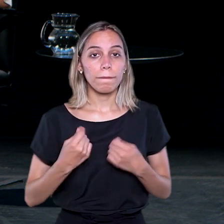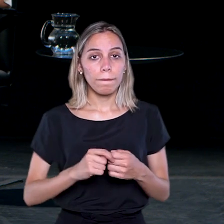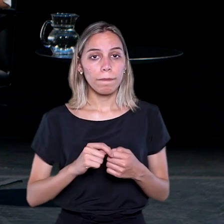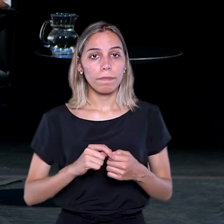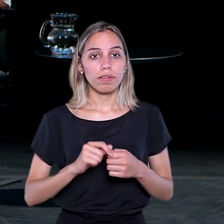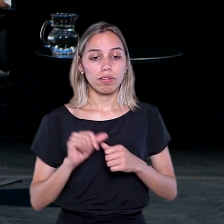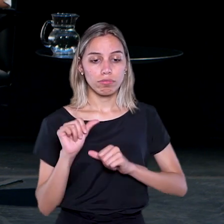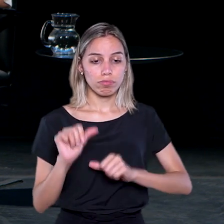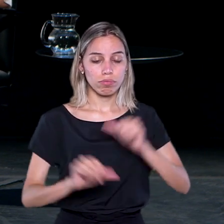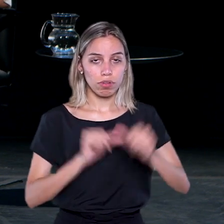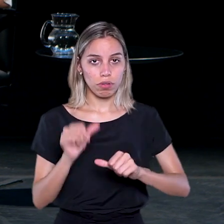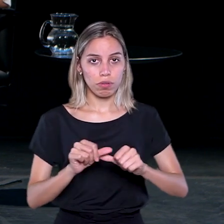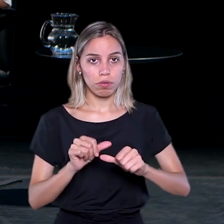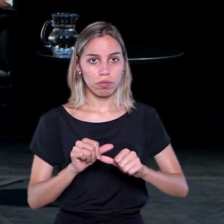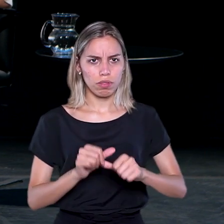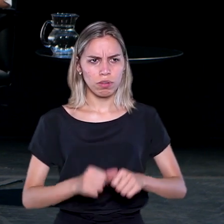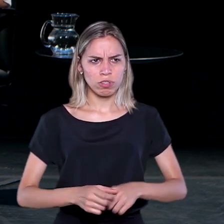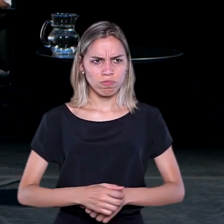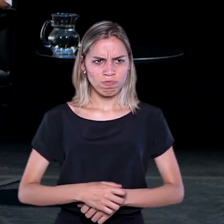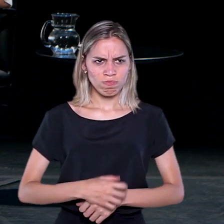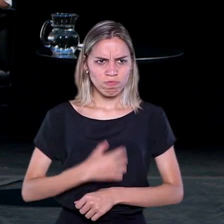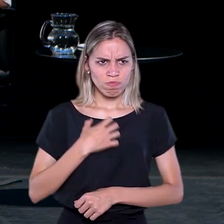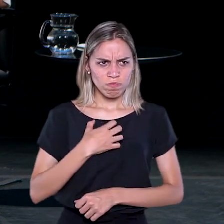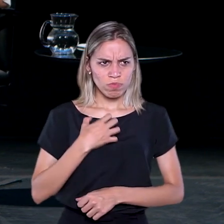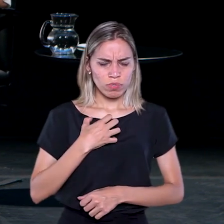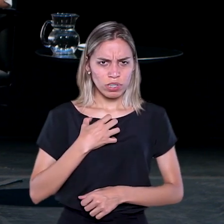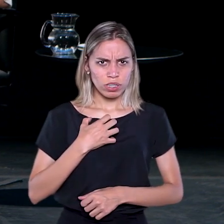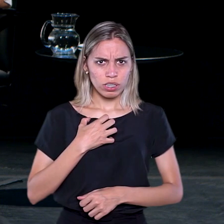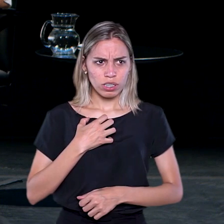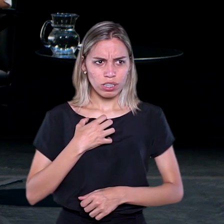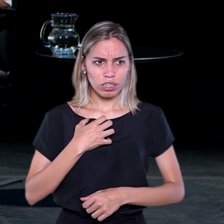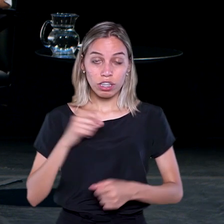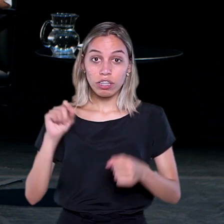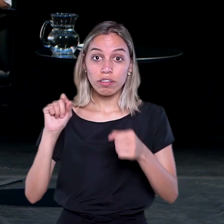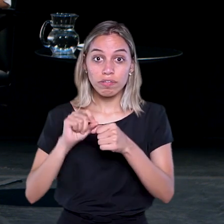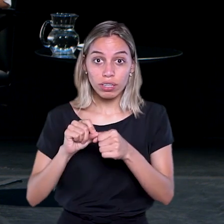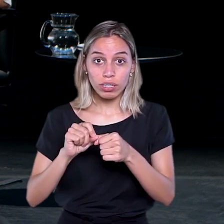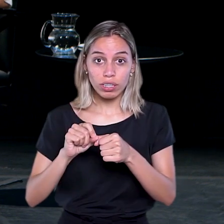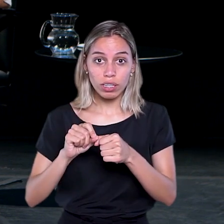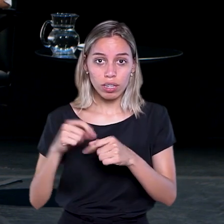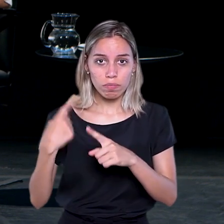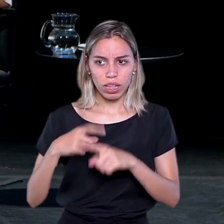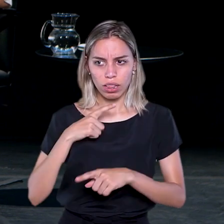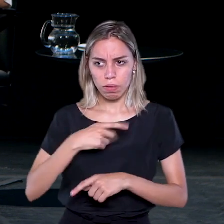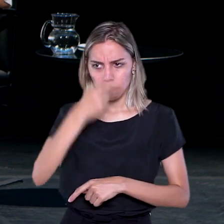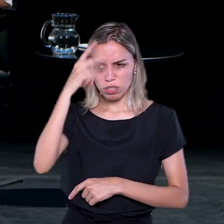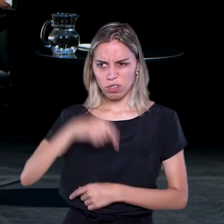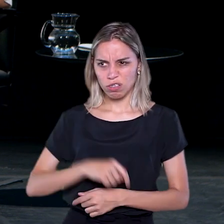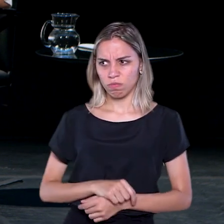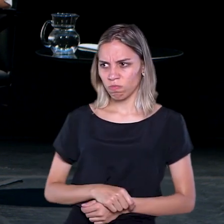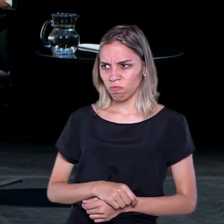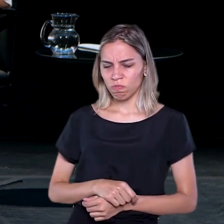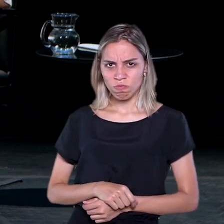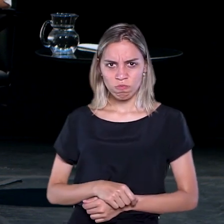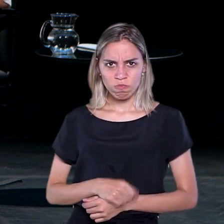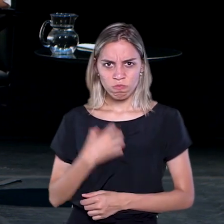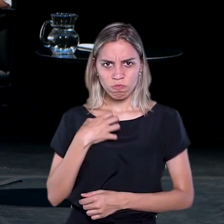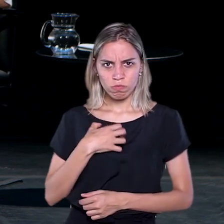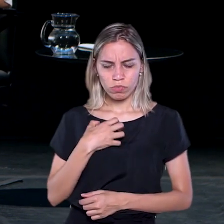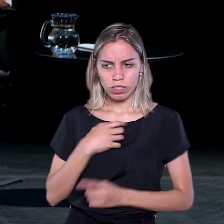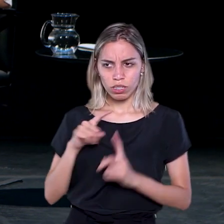transformar a indignação em ação, Afonso. Isso. Né? Tem muita gente indignada que não faz nada. Então, é preciso transcender o